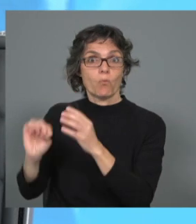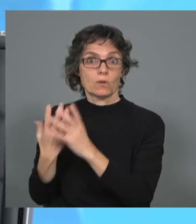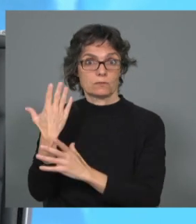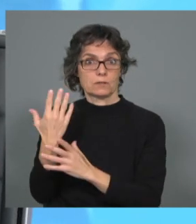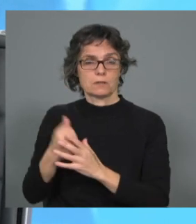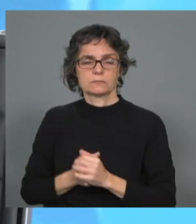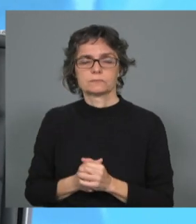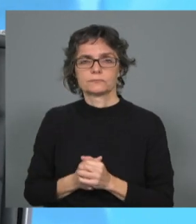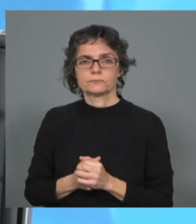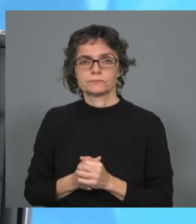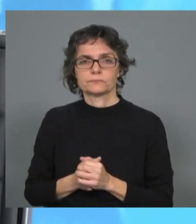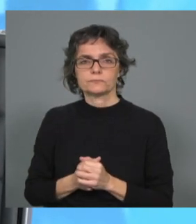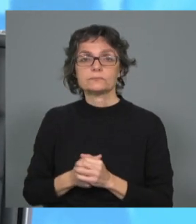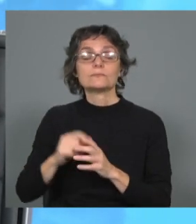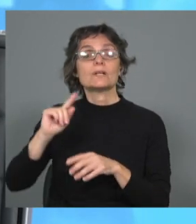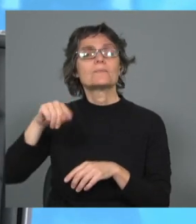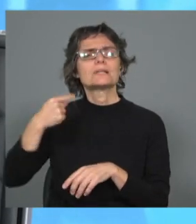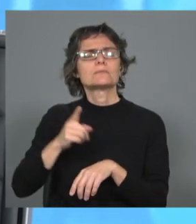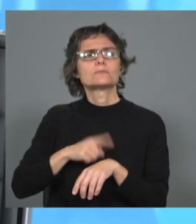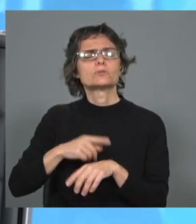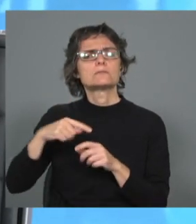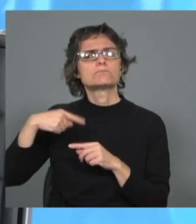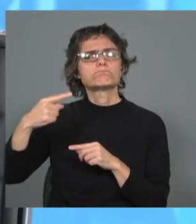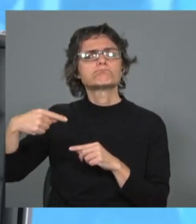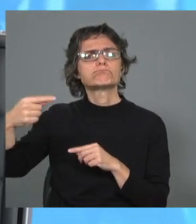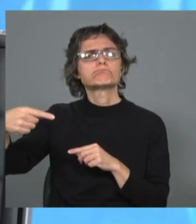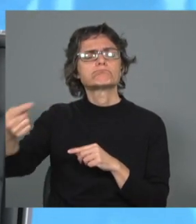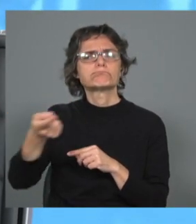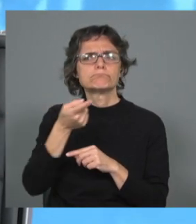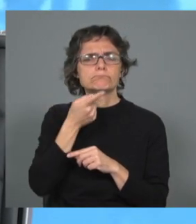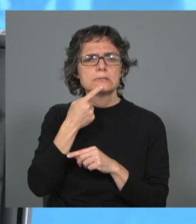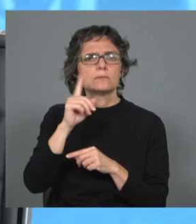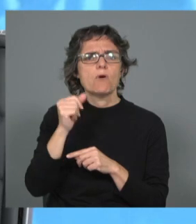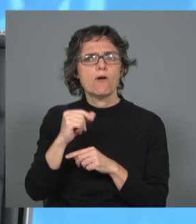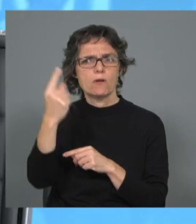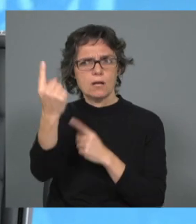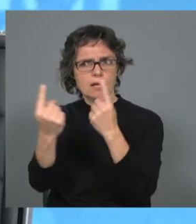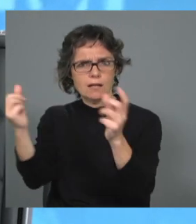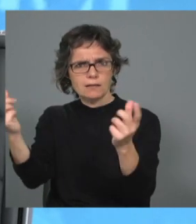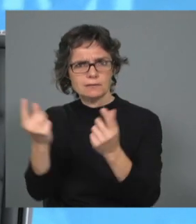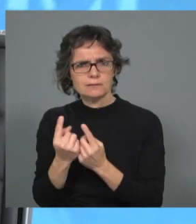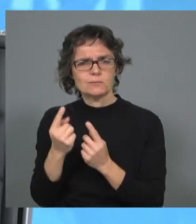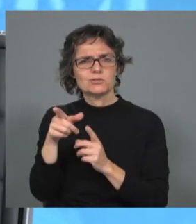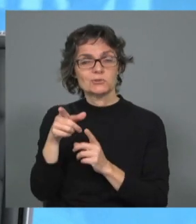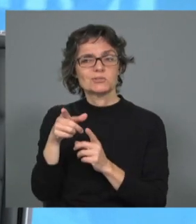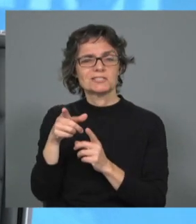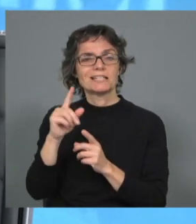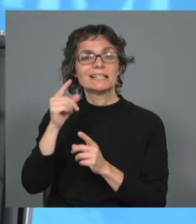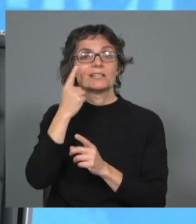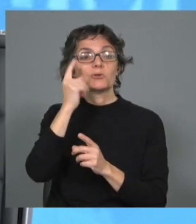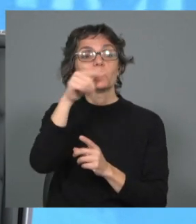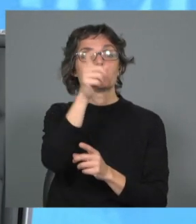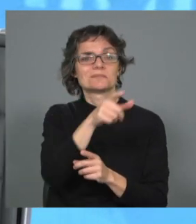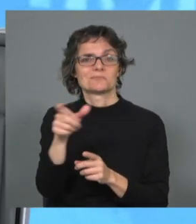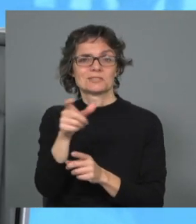aconteceu. E depois foi ao longo do tempo que fomos percebendo que a maior parte das pessoas que nos procuravam eram pessoas que estavam em situação dita irregular, na altura, e